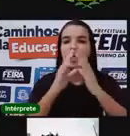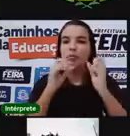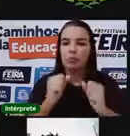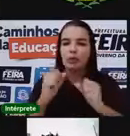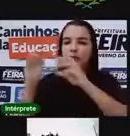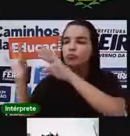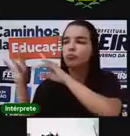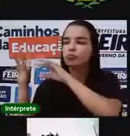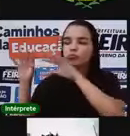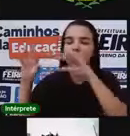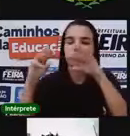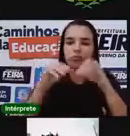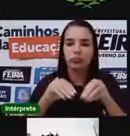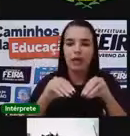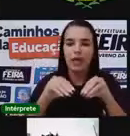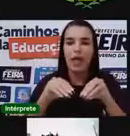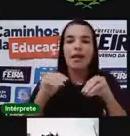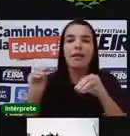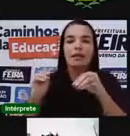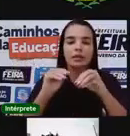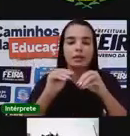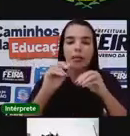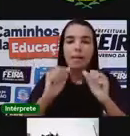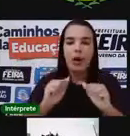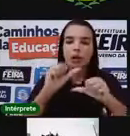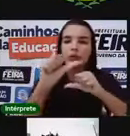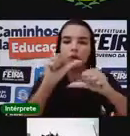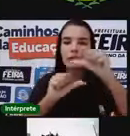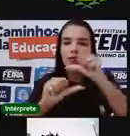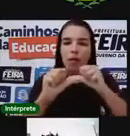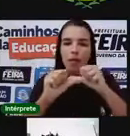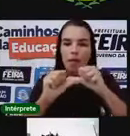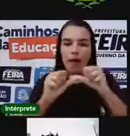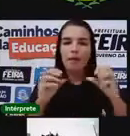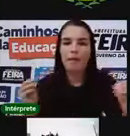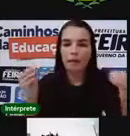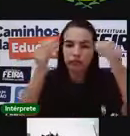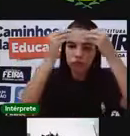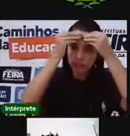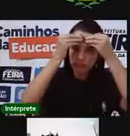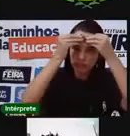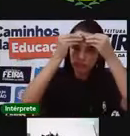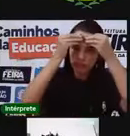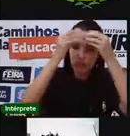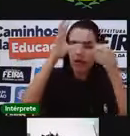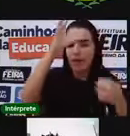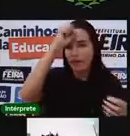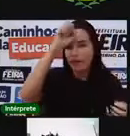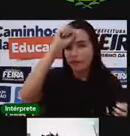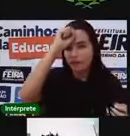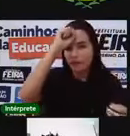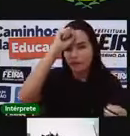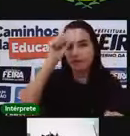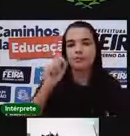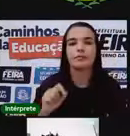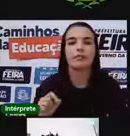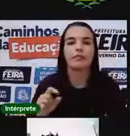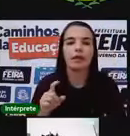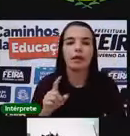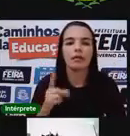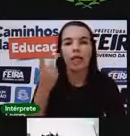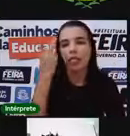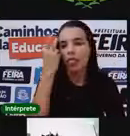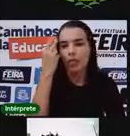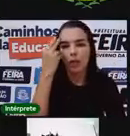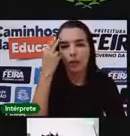em conteúdos do cotidiano de ensino e aprendizagem. E assim, quando alguém chega no chat e pergunta qual é o tema de hoje,